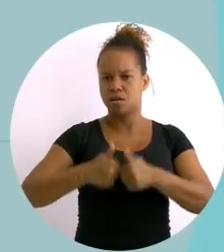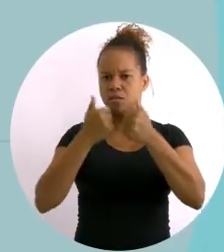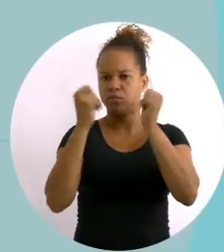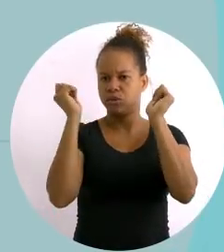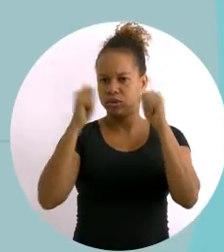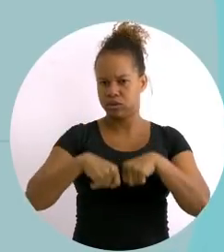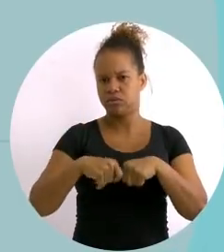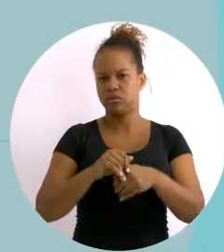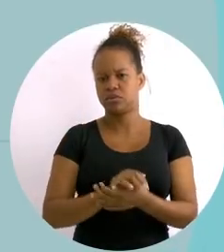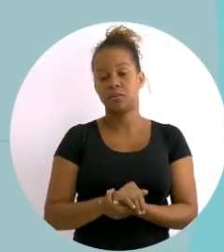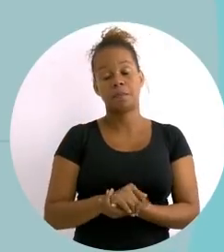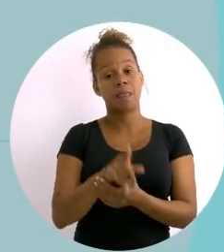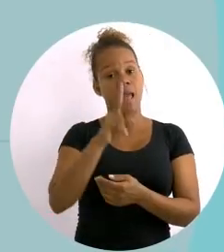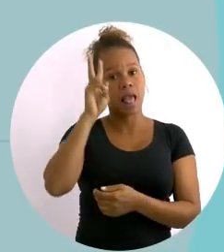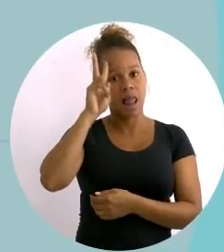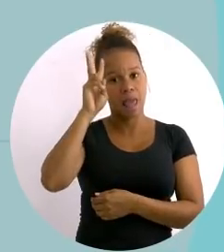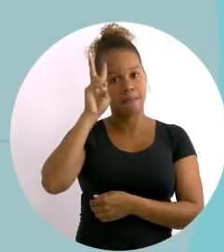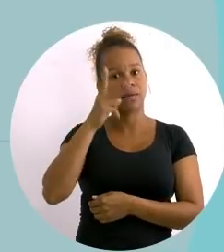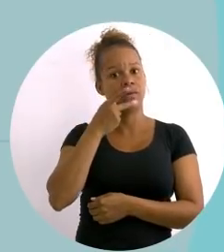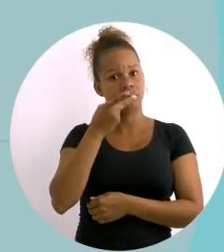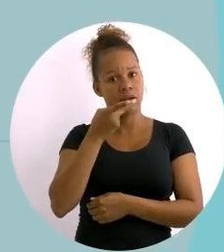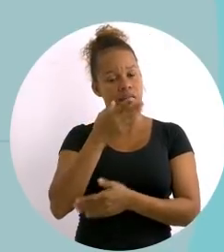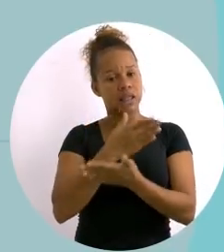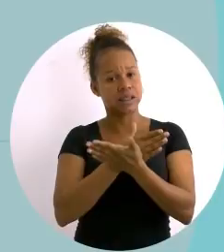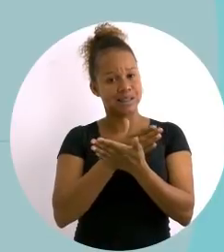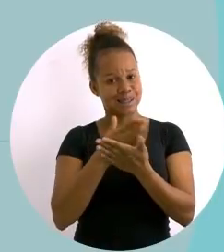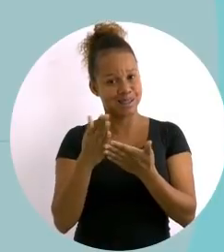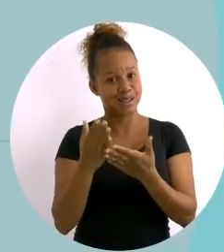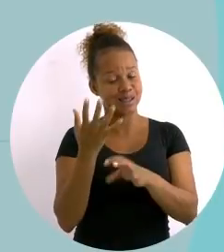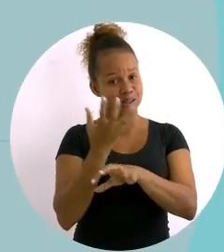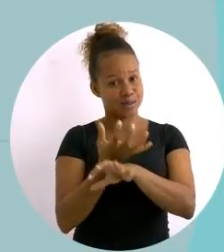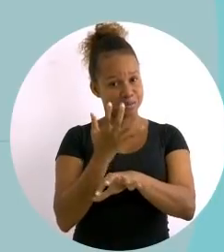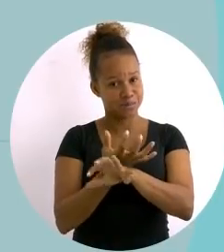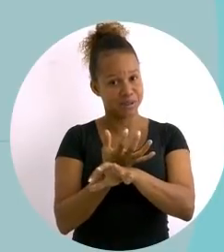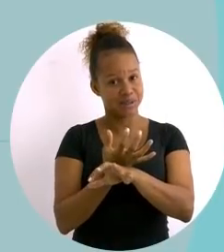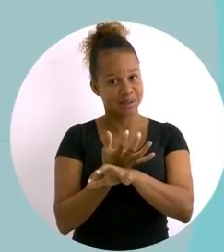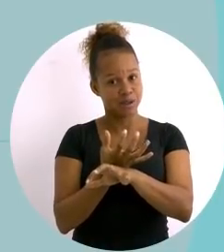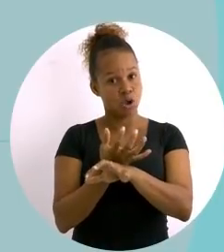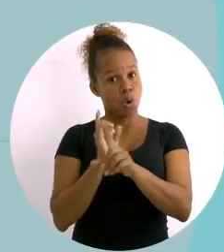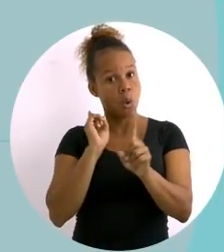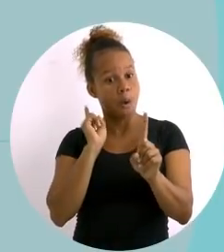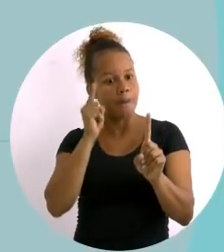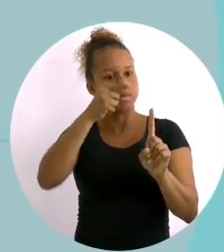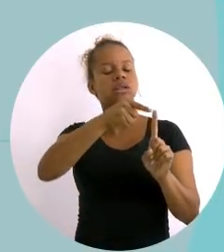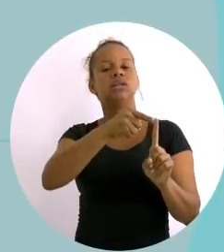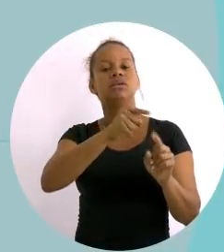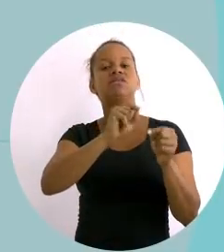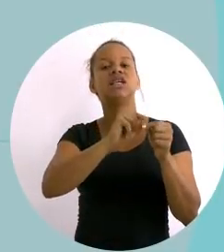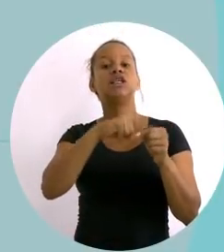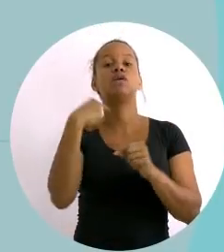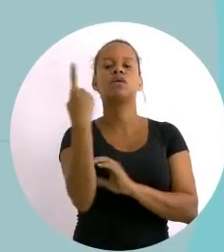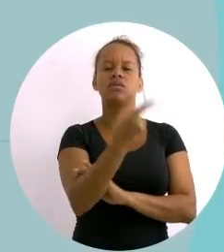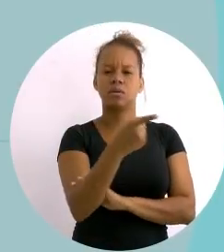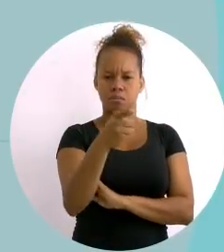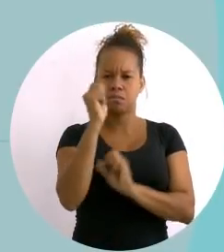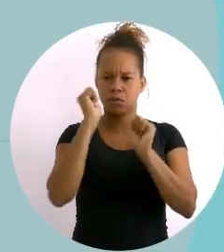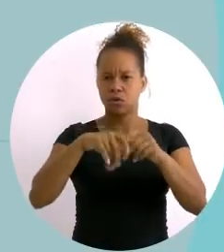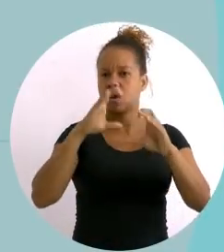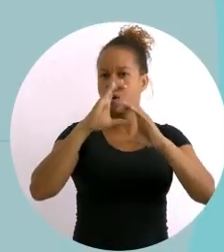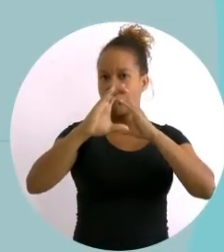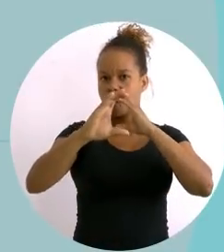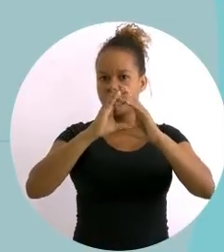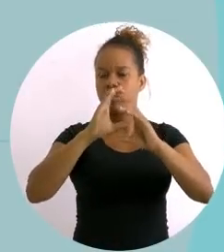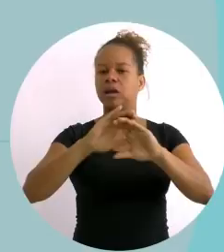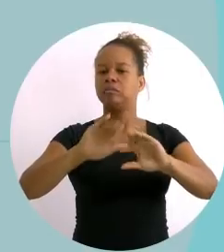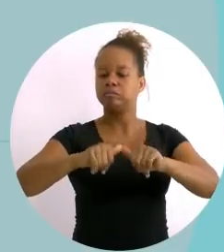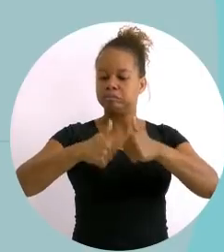possível. Lembrando que nós falamos no início da nossa disciplina, o objetivo é fazer com que você possa se comunicar